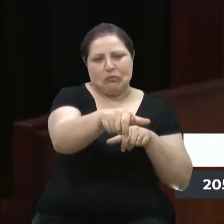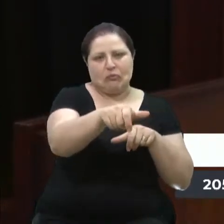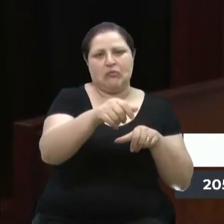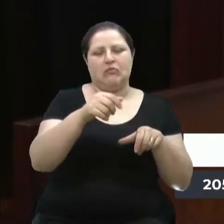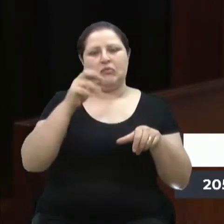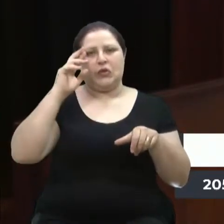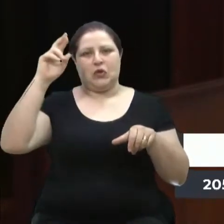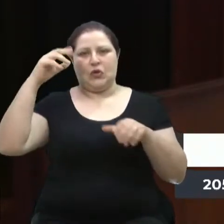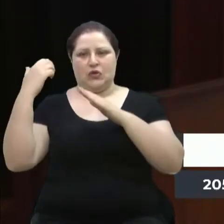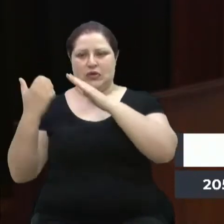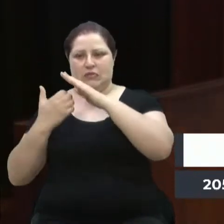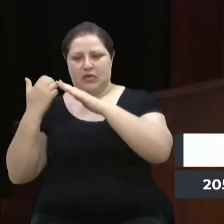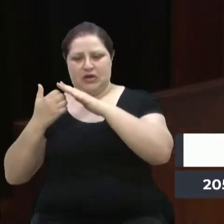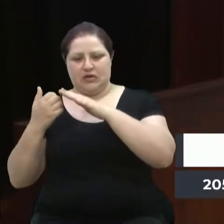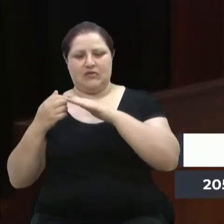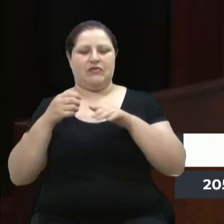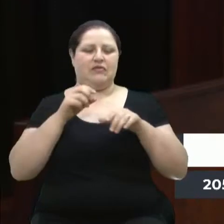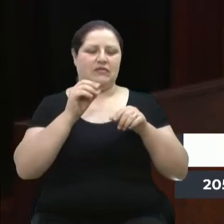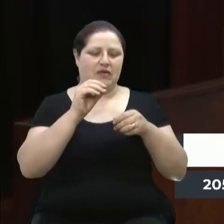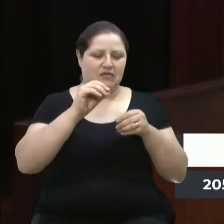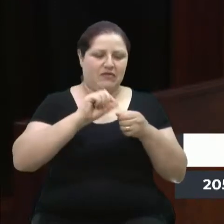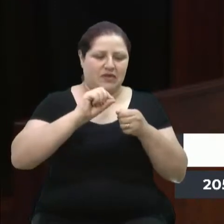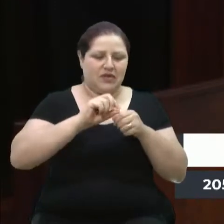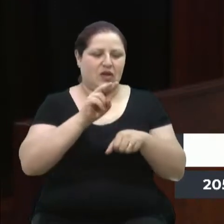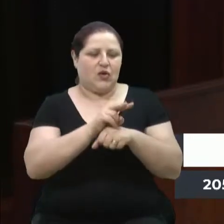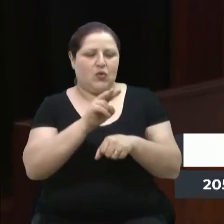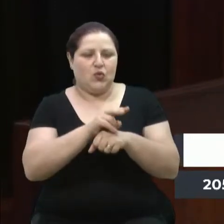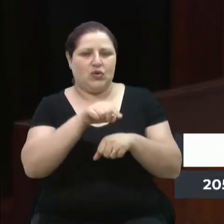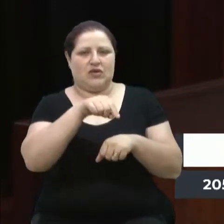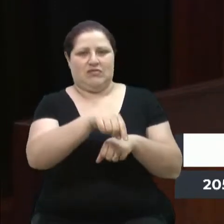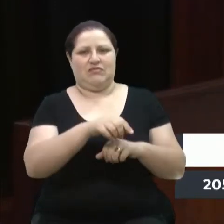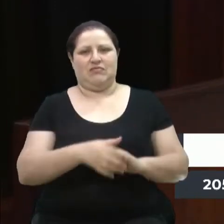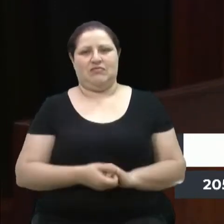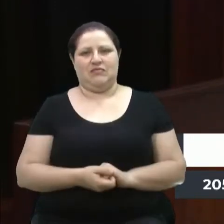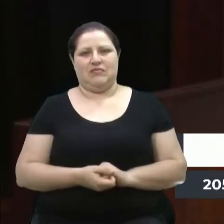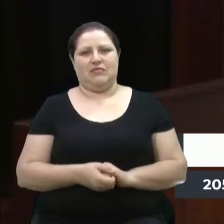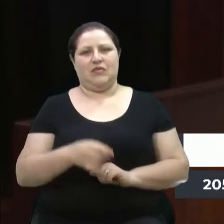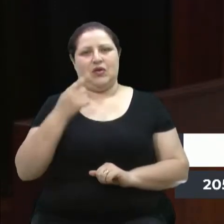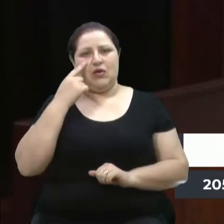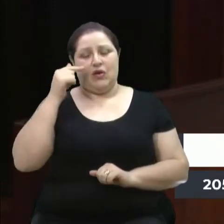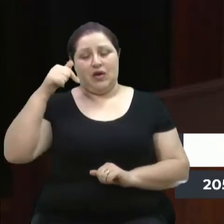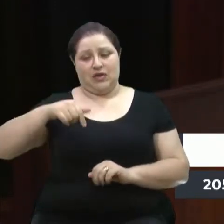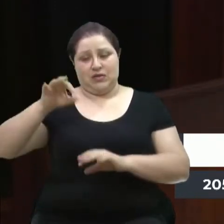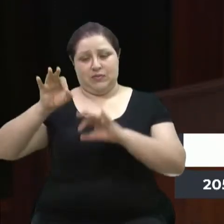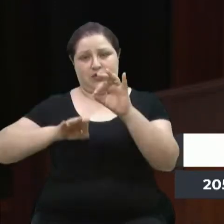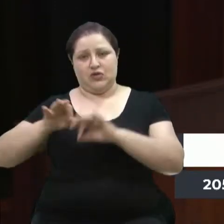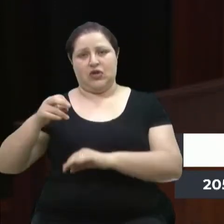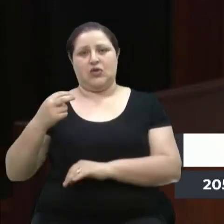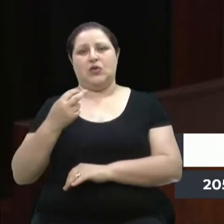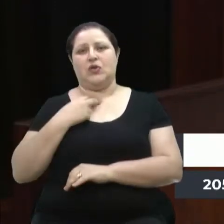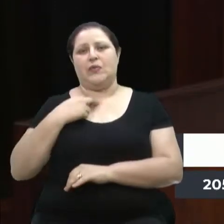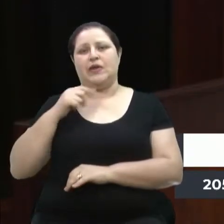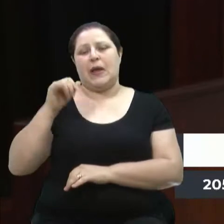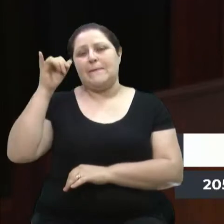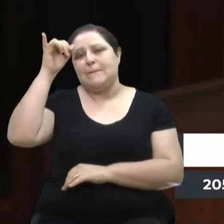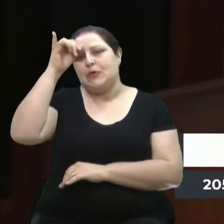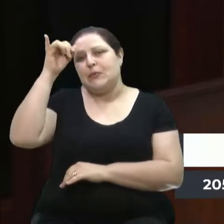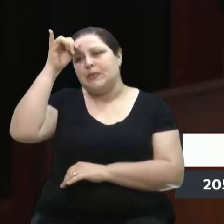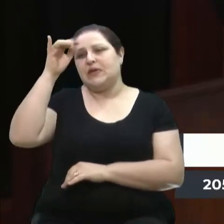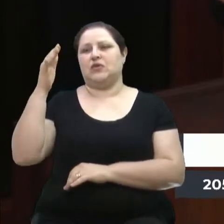Adilar só copiou e colou o que nós estamos tratando nesse projeto e não sejamos bobinhos Vereador fantinel não é adoção